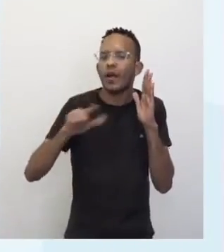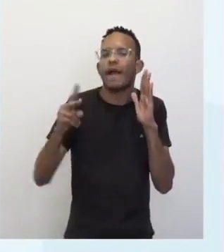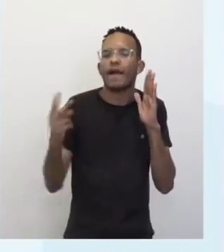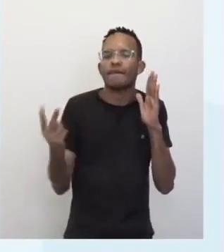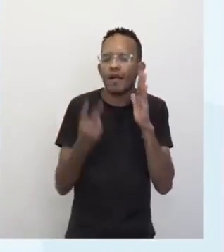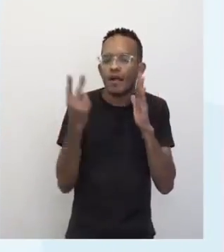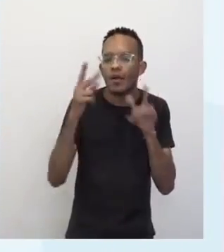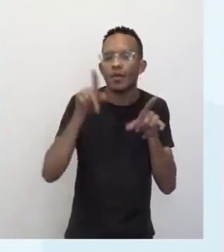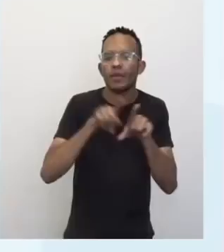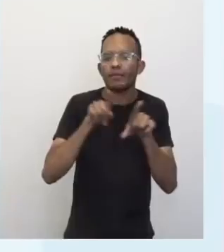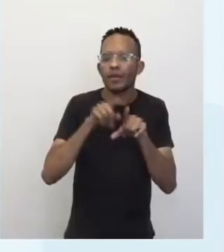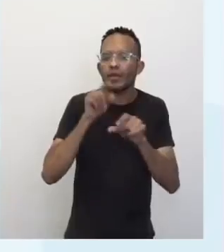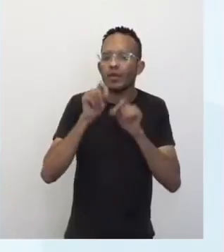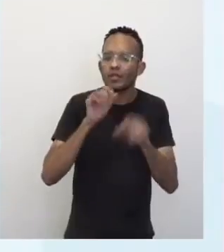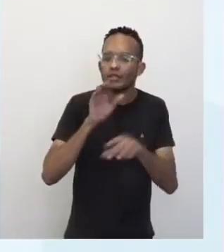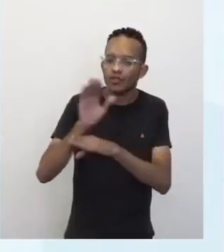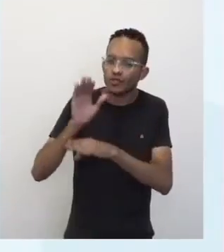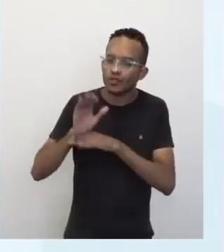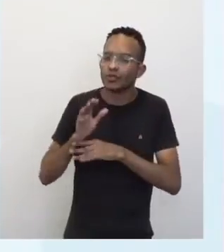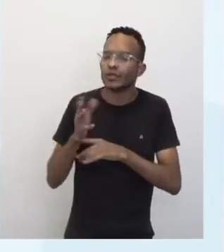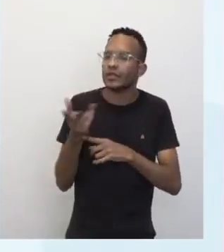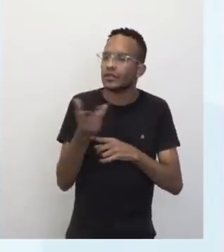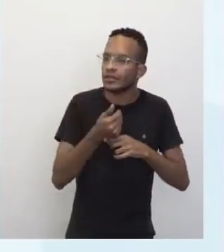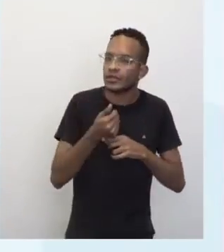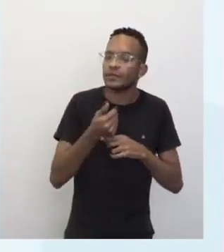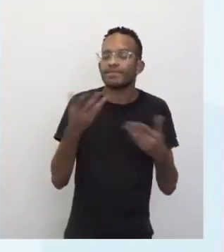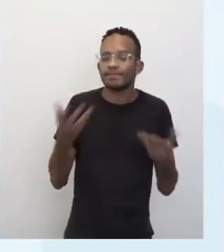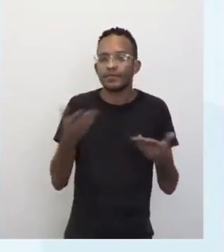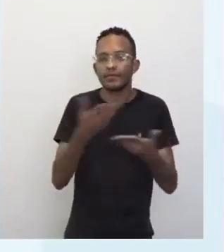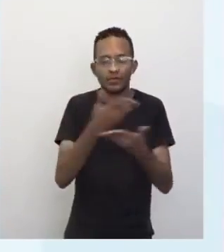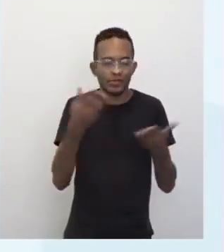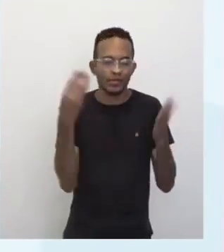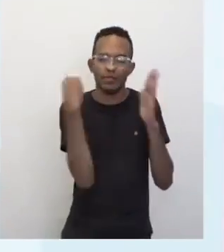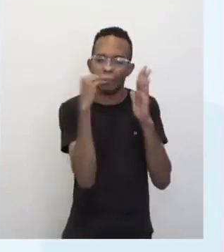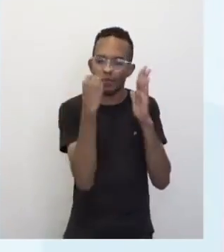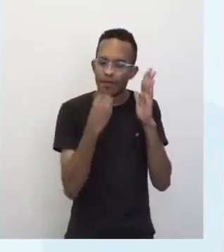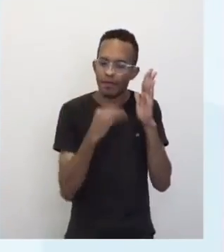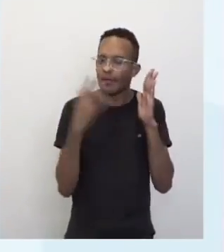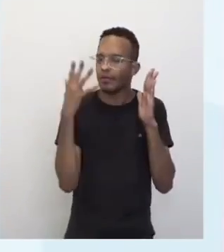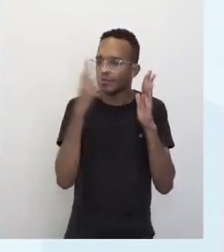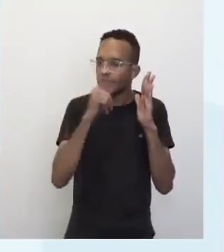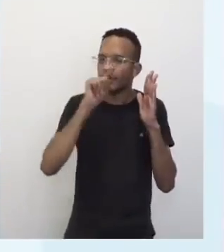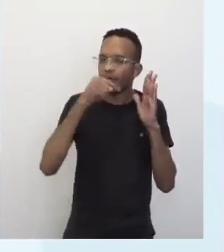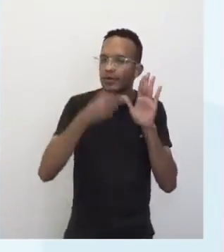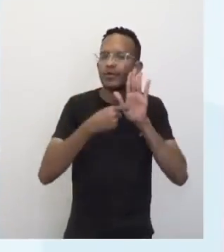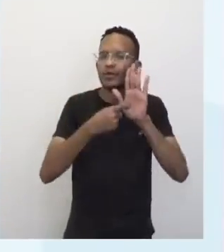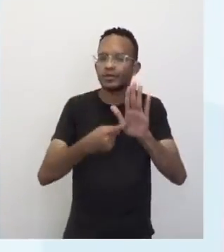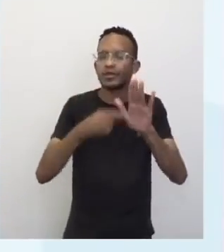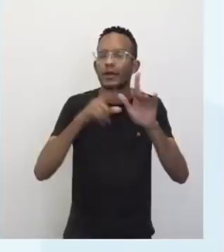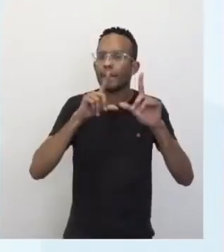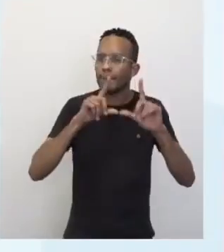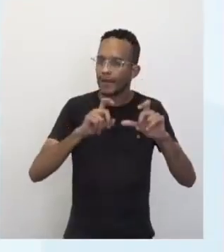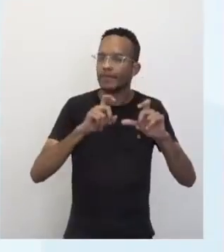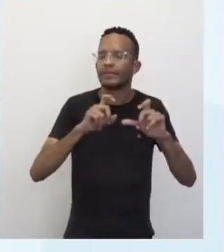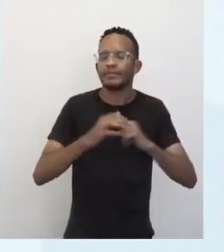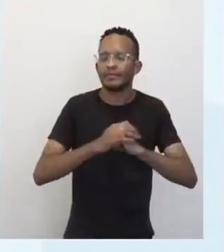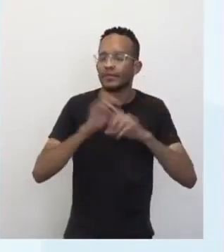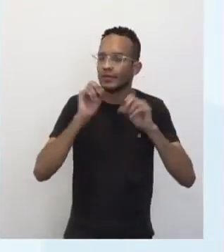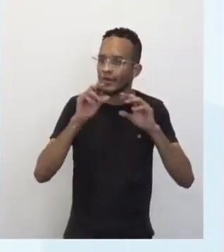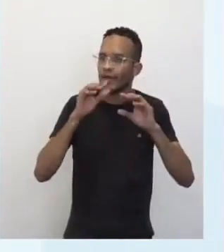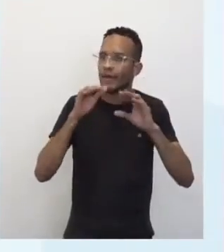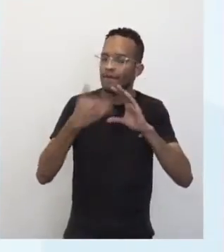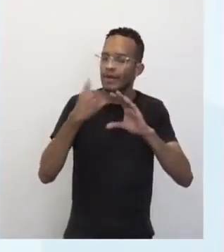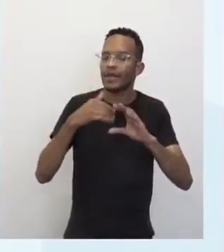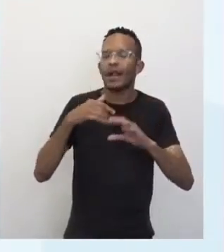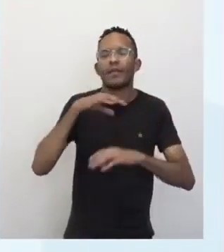para a expressão artística? Você consegue completar essa tabela? Então, completa, deixa ela bonitinha para nós, apresente para a gente, dá um print depois que você completar, manda para nós,